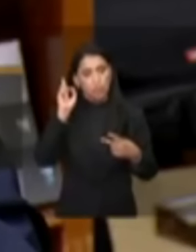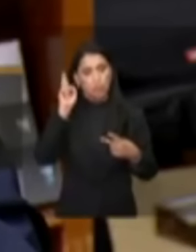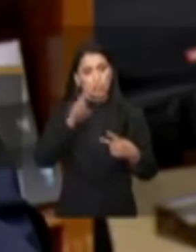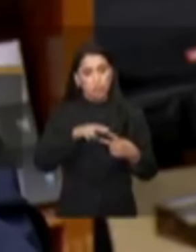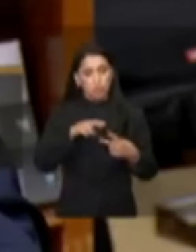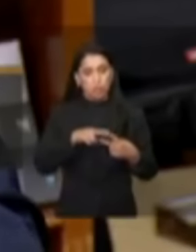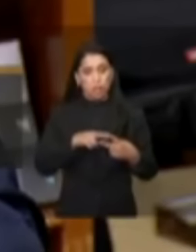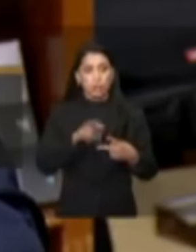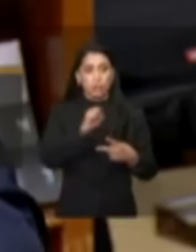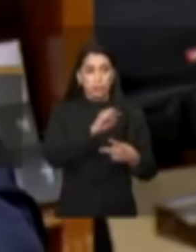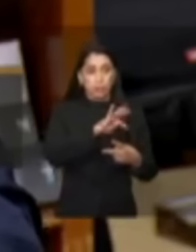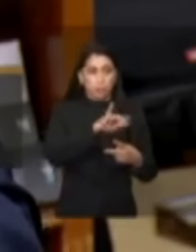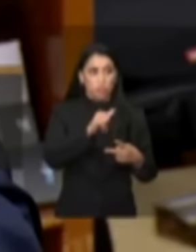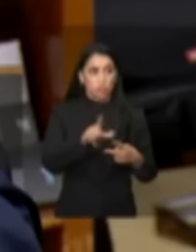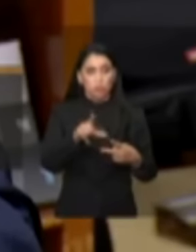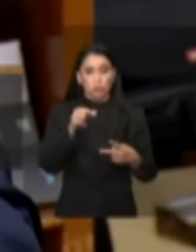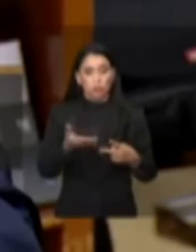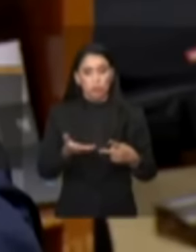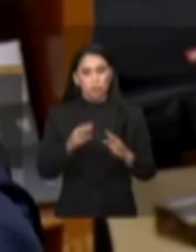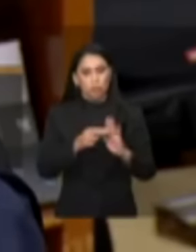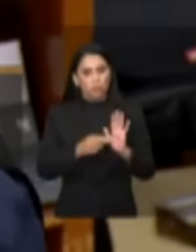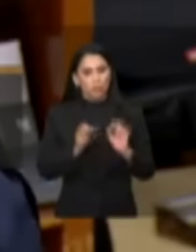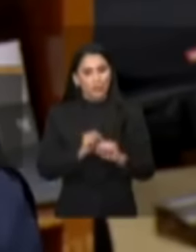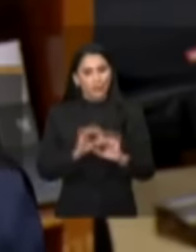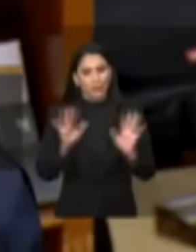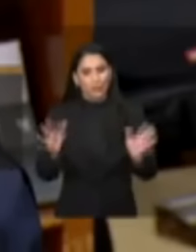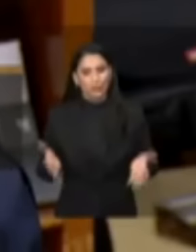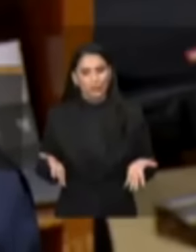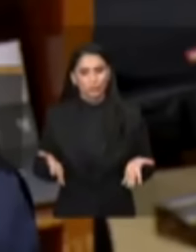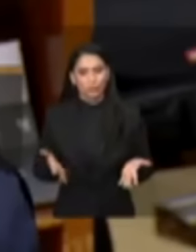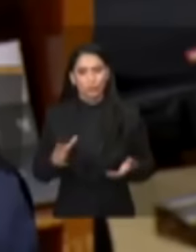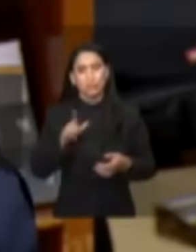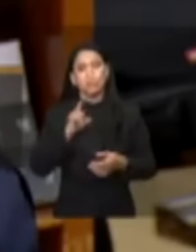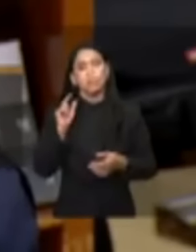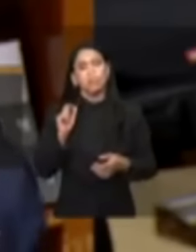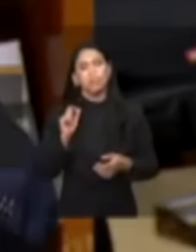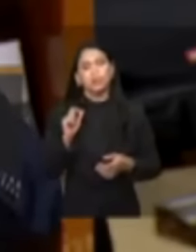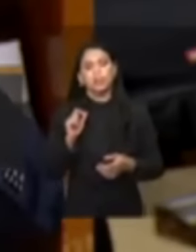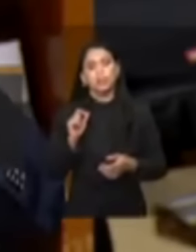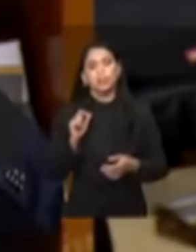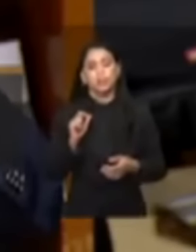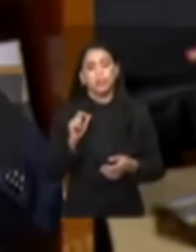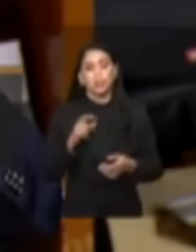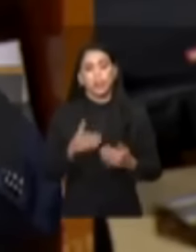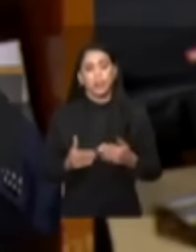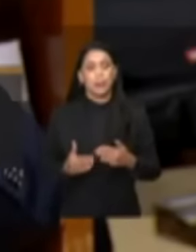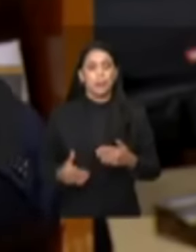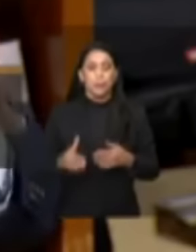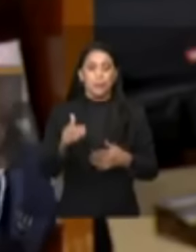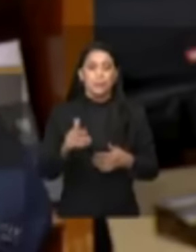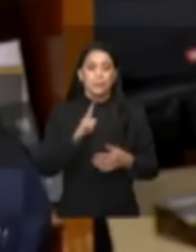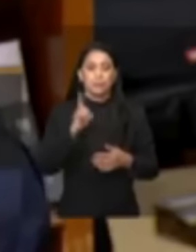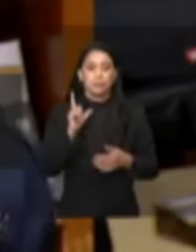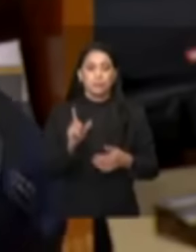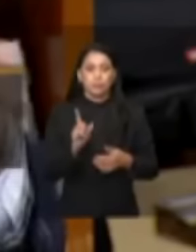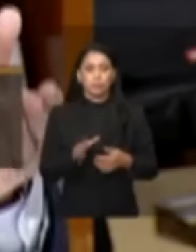escolheu uma a norma era claríssima a quem ingressou a partir eh quem já